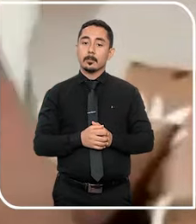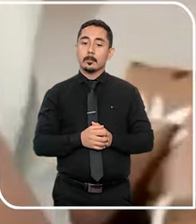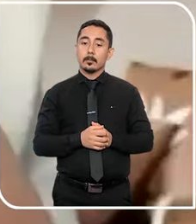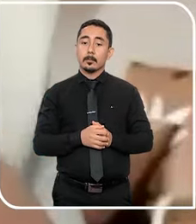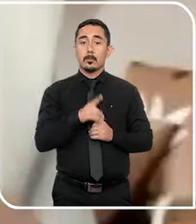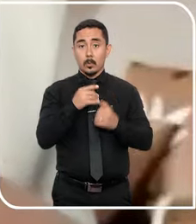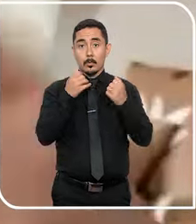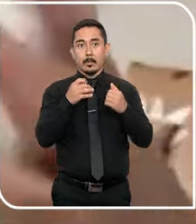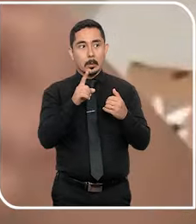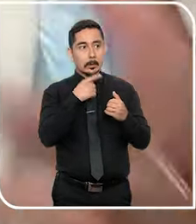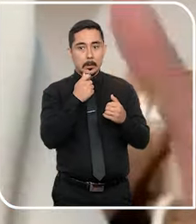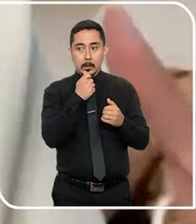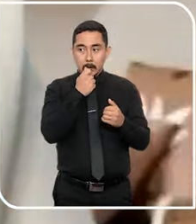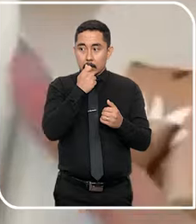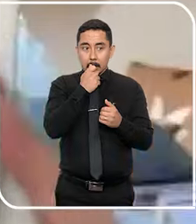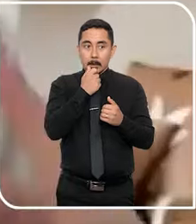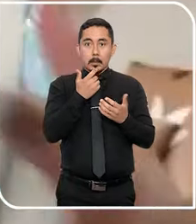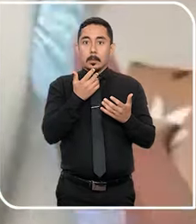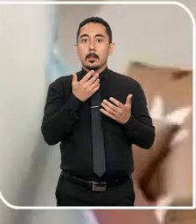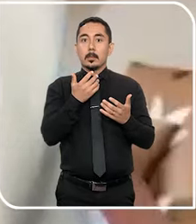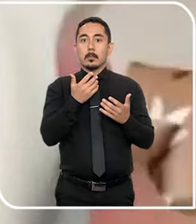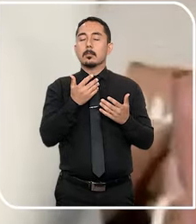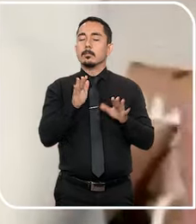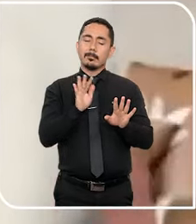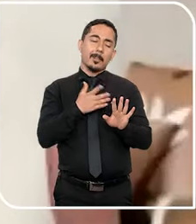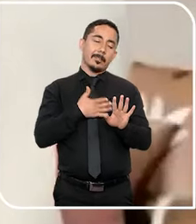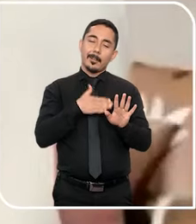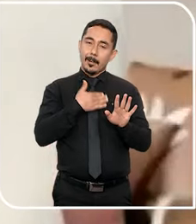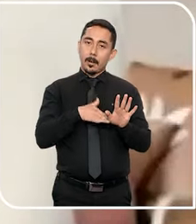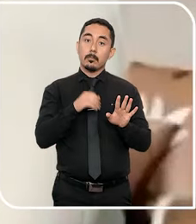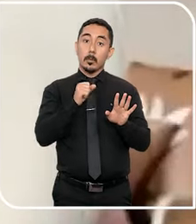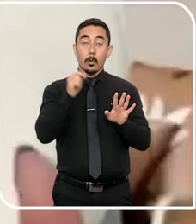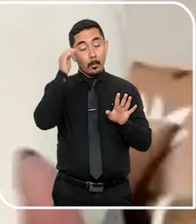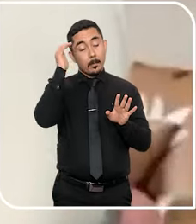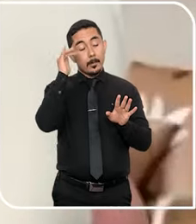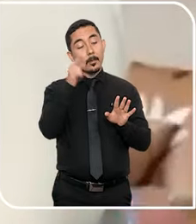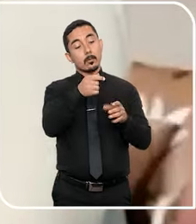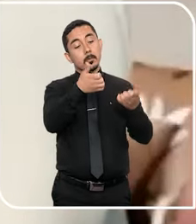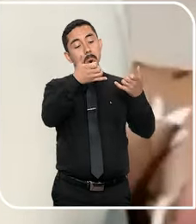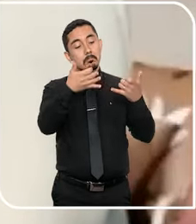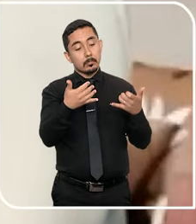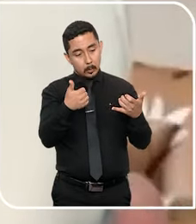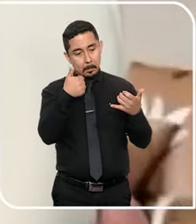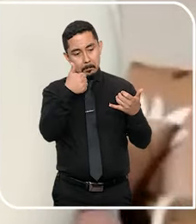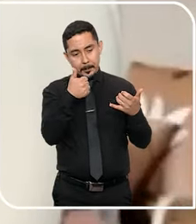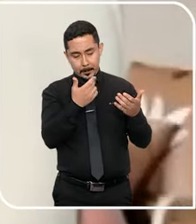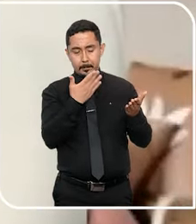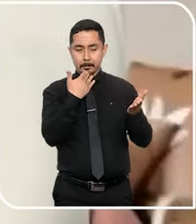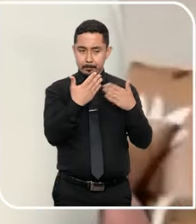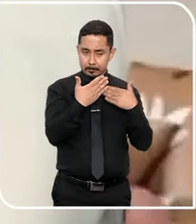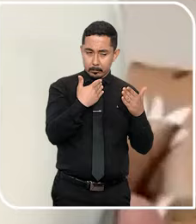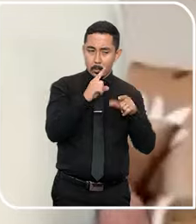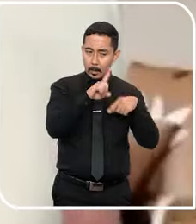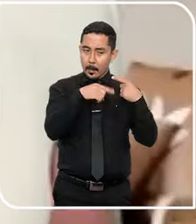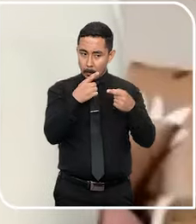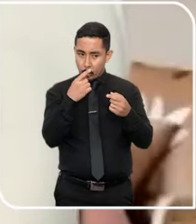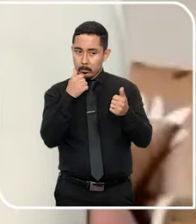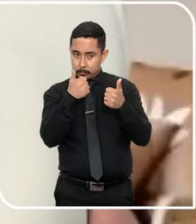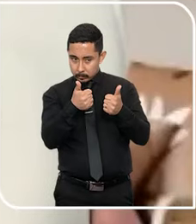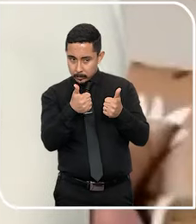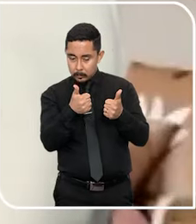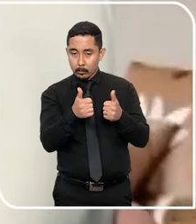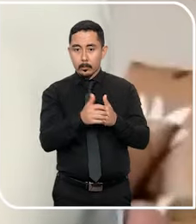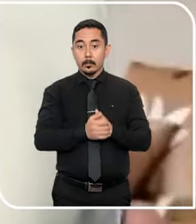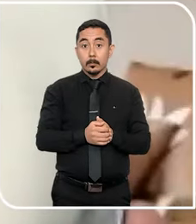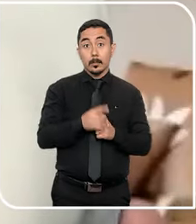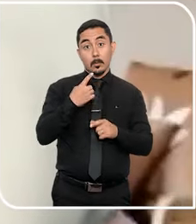então assim você falou que você foi ficando apertada apertada você pode dizer Filho posso pensar nisso tudo que você tá me trazendo e a gente continuar esse